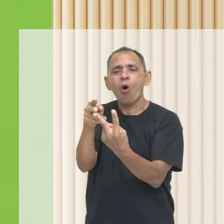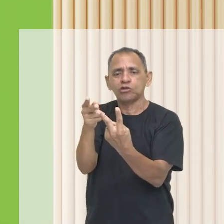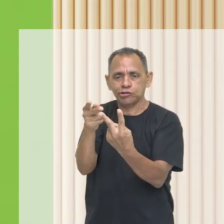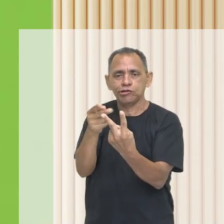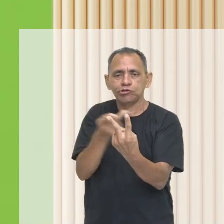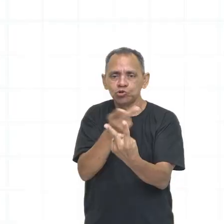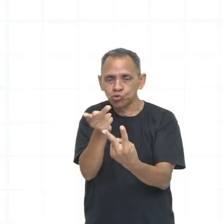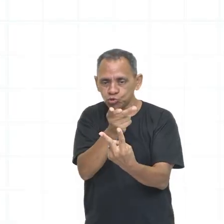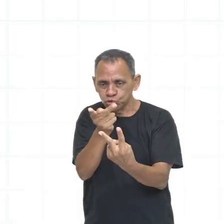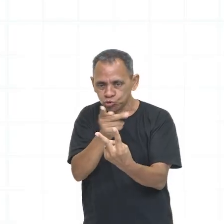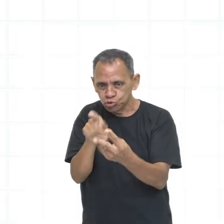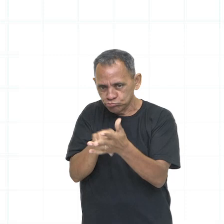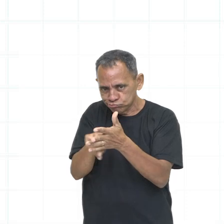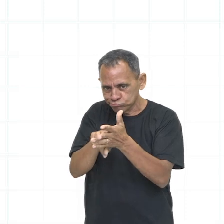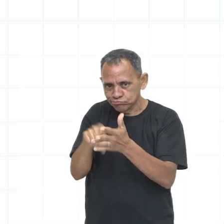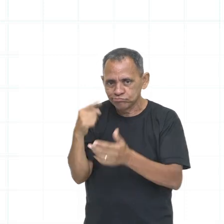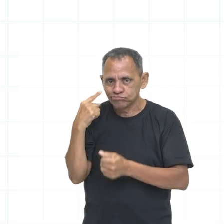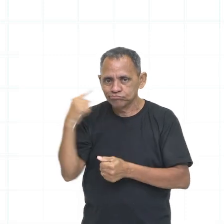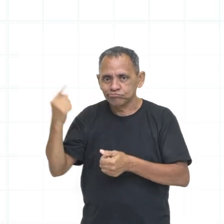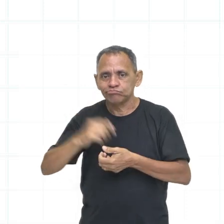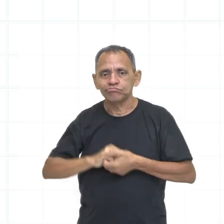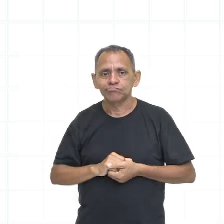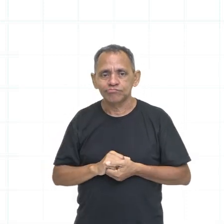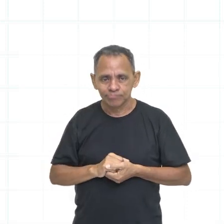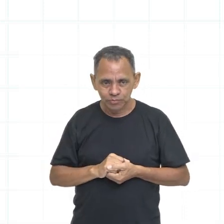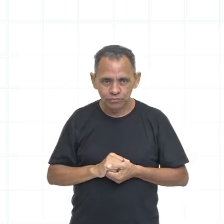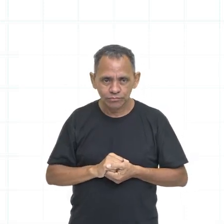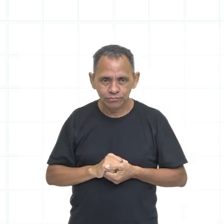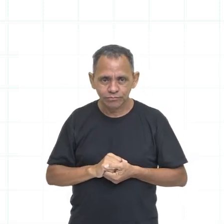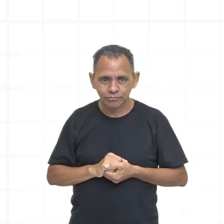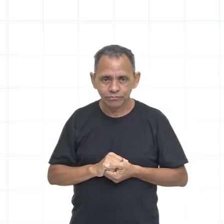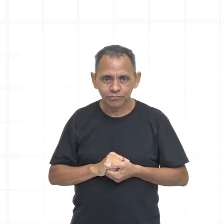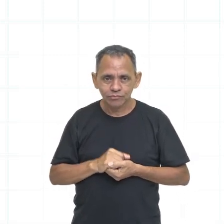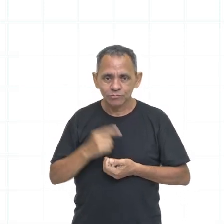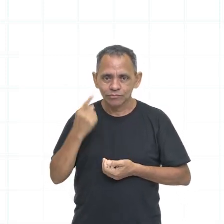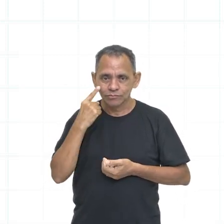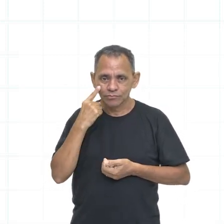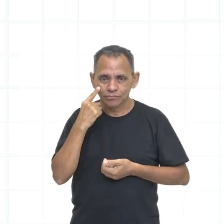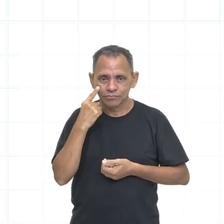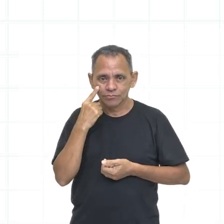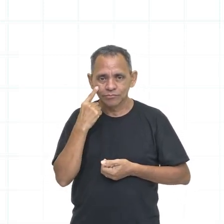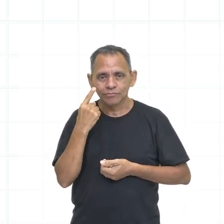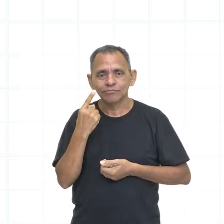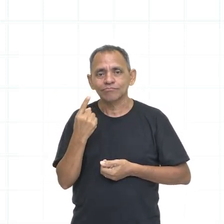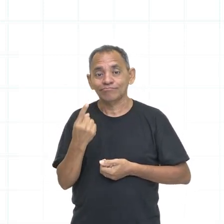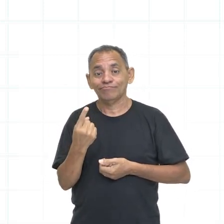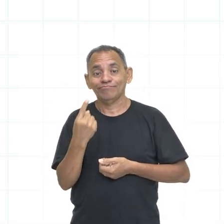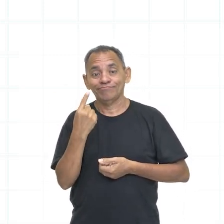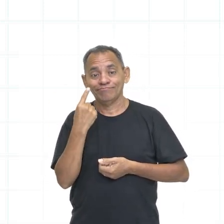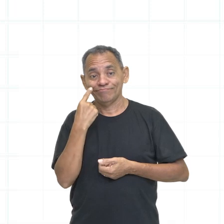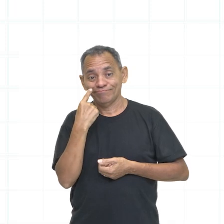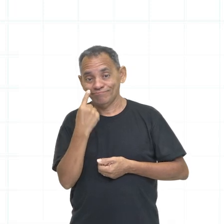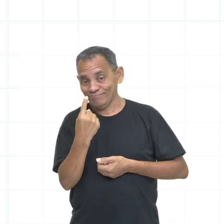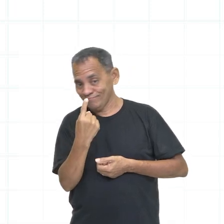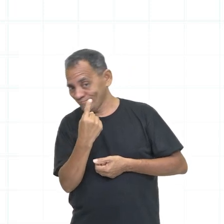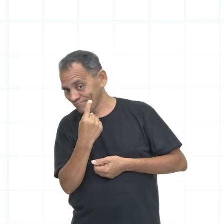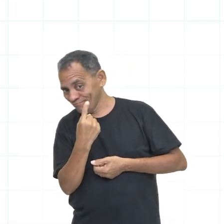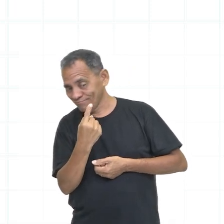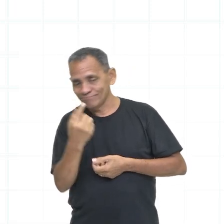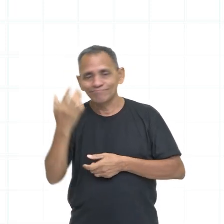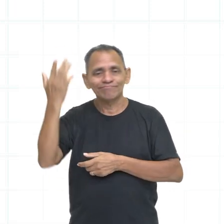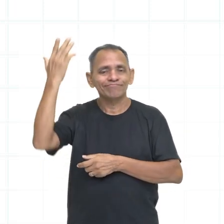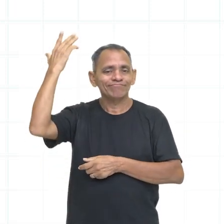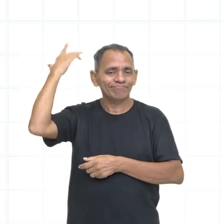eles tiveram. Então, nós temos aí, nesse vídeo a gente consegue observar que na atmosfera primitiva nós tínhamos